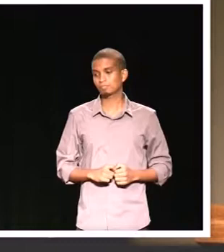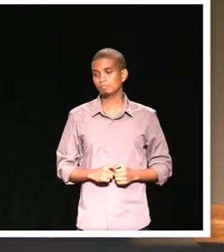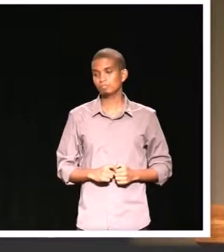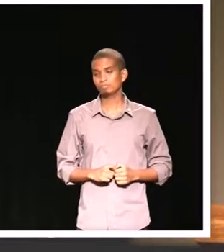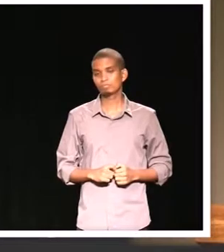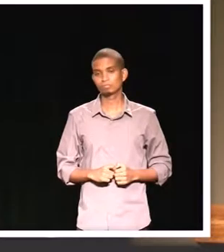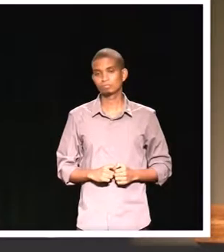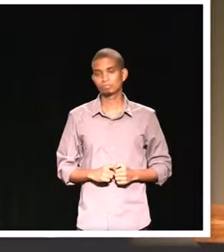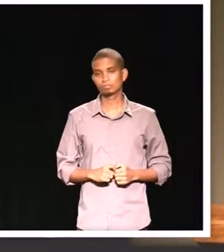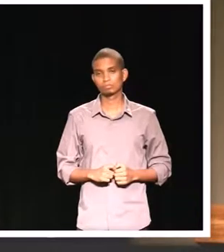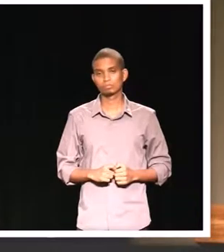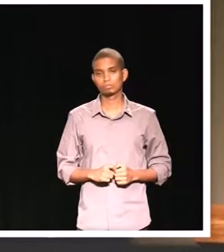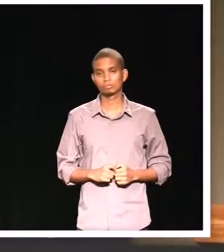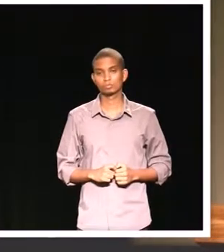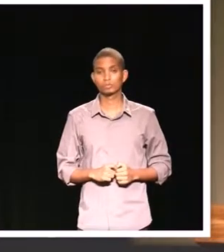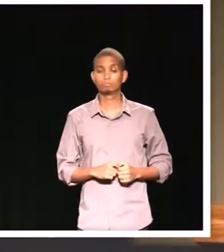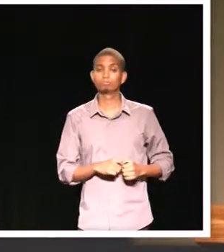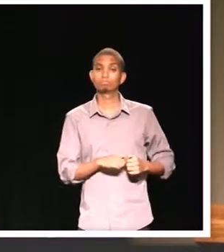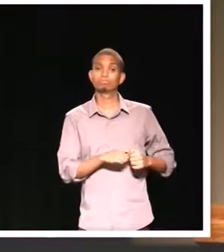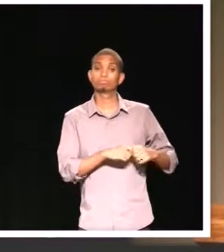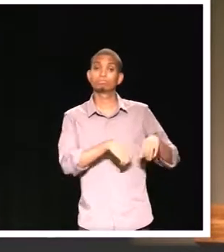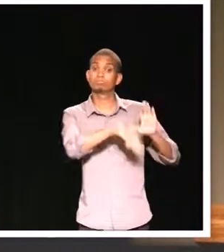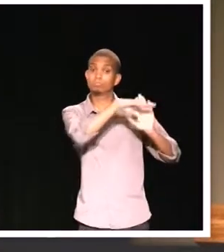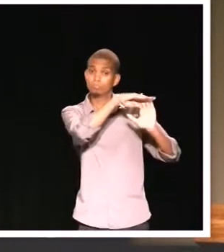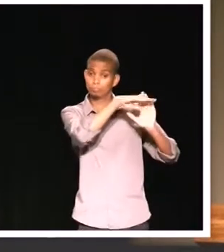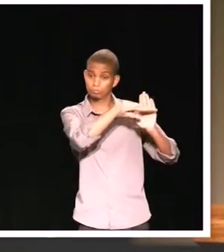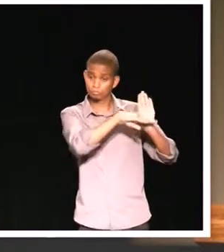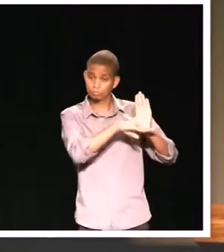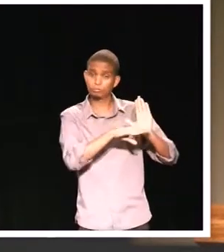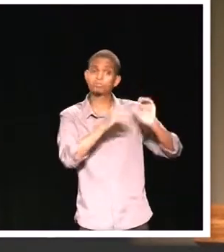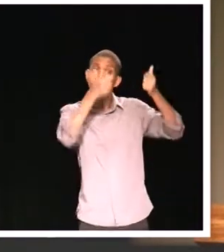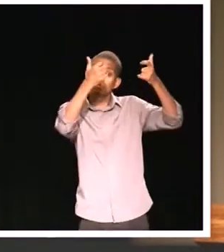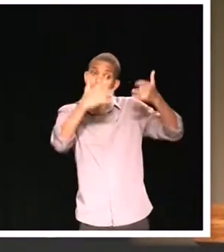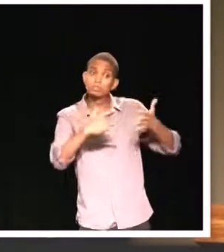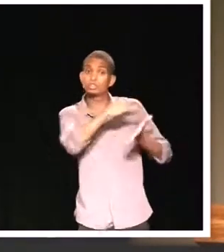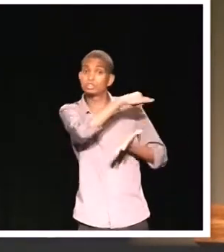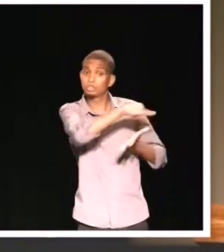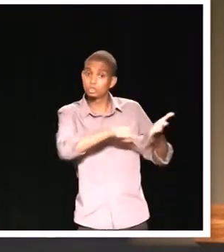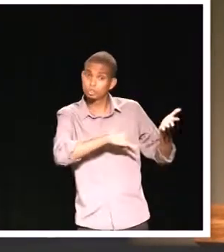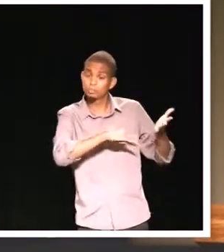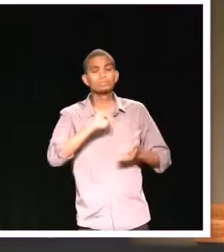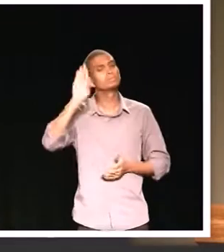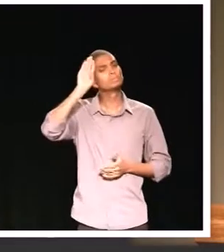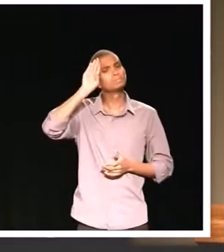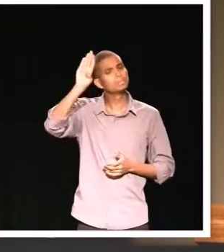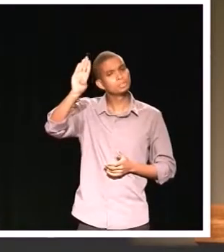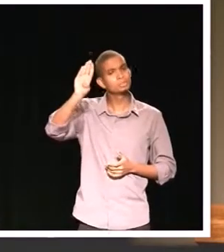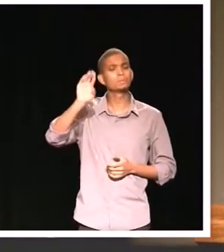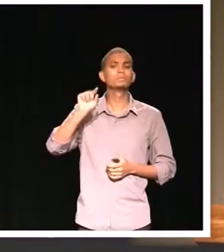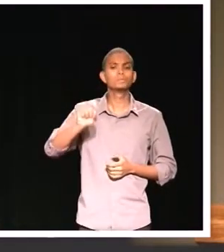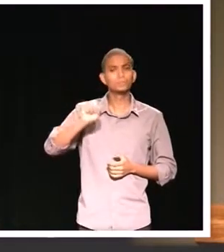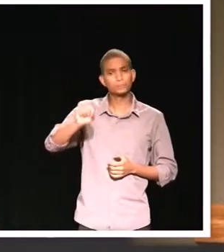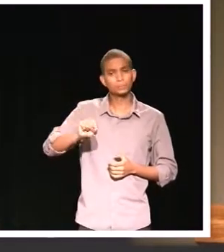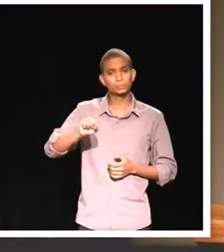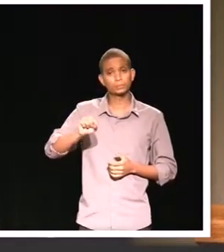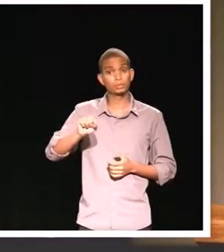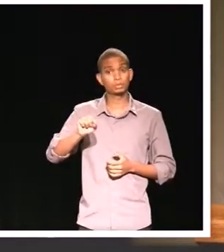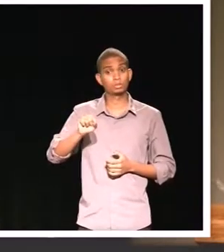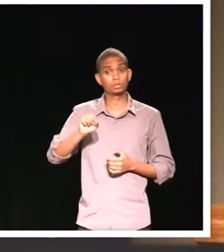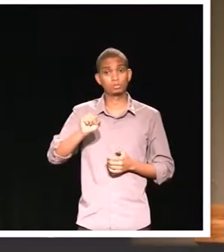As prescrições, o que foi estabelecido nesses documentos, principalmente